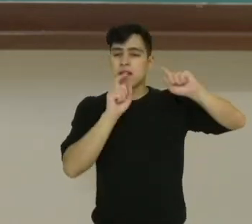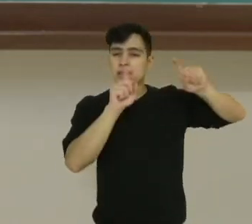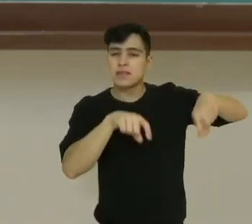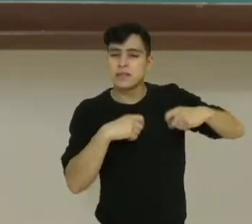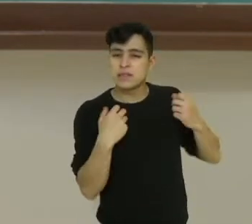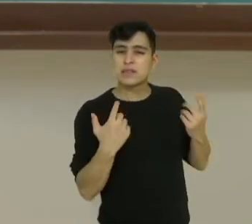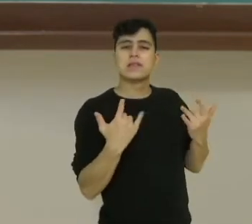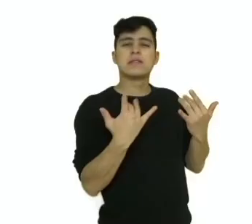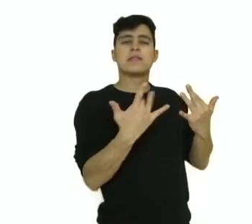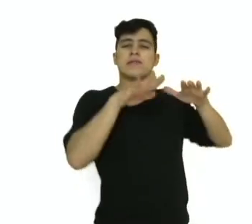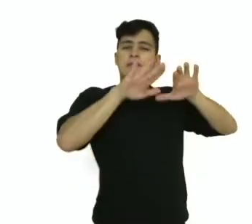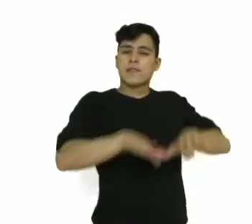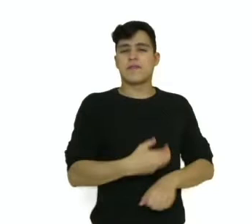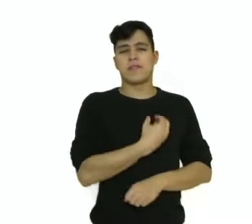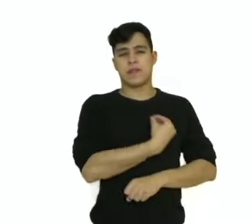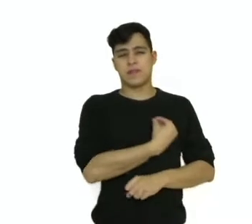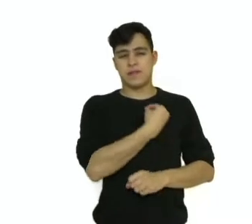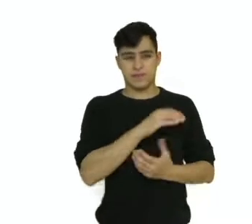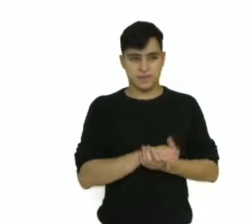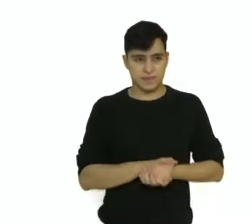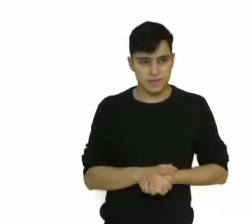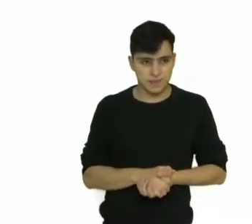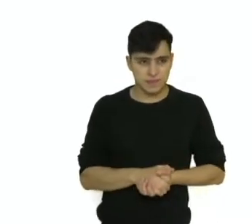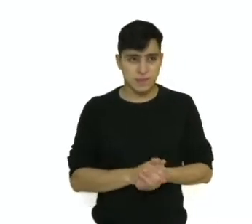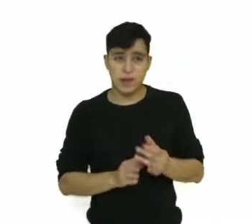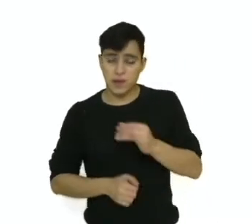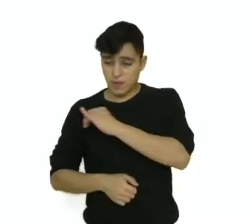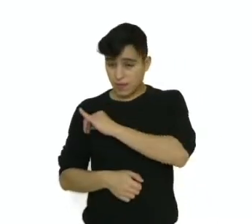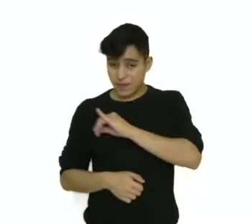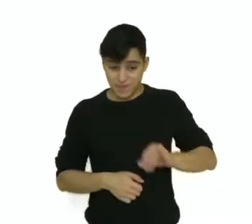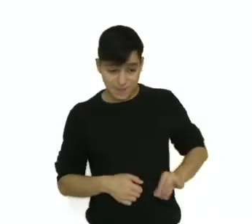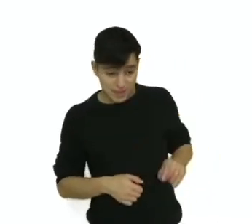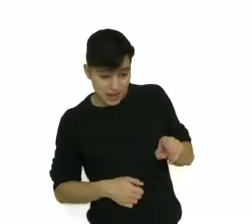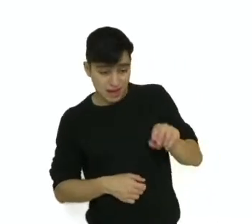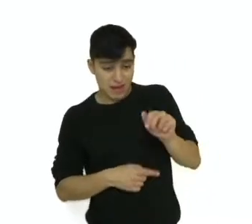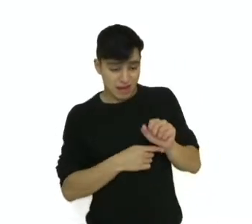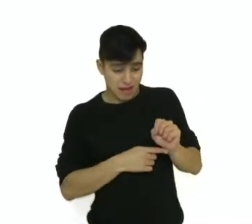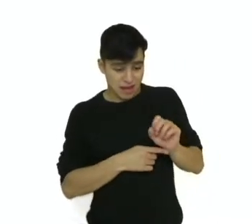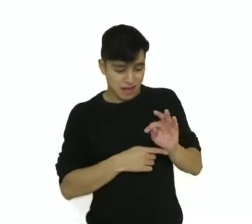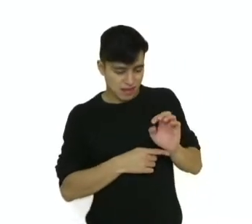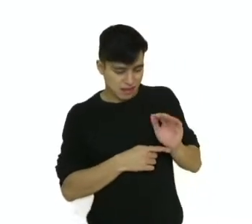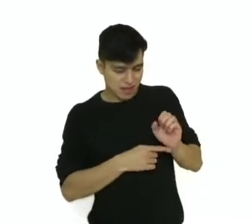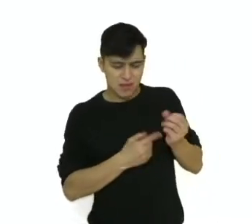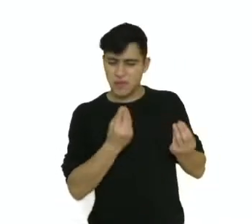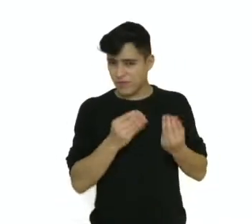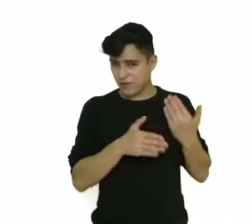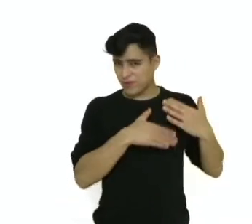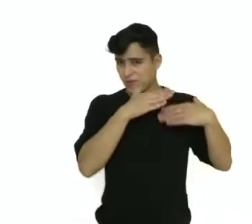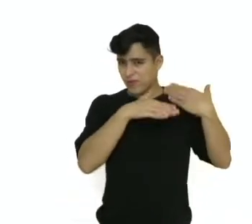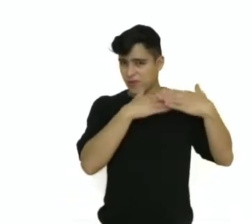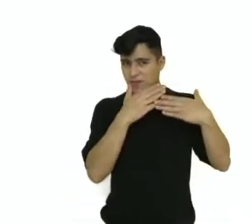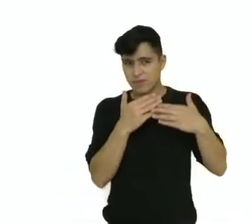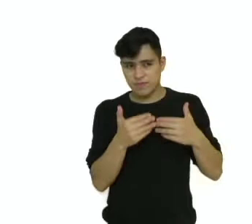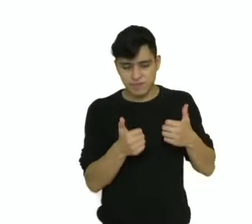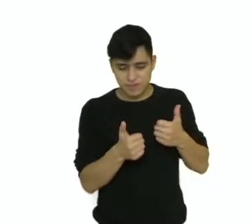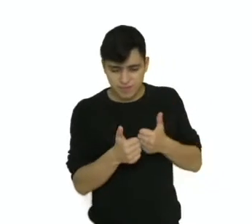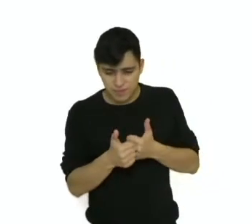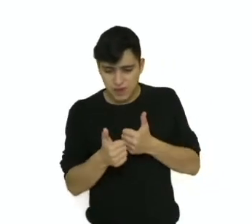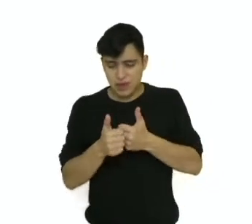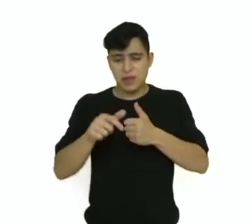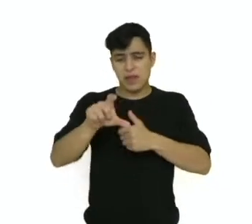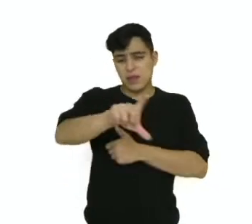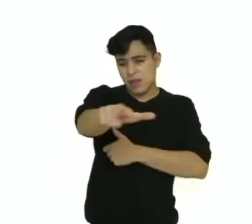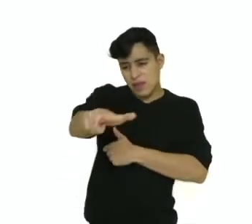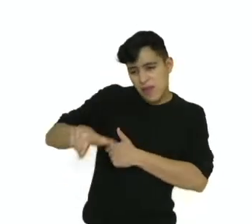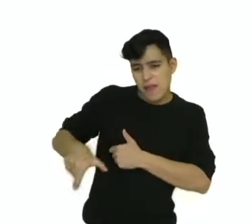tá? O Império Azteca, né? Os astecas se desenvolveram nas proximidades do Lago Texcoco,